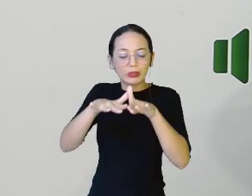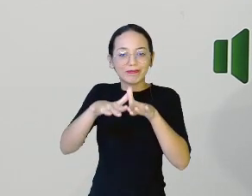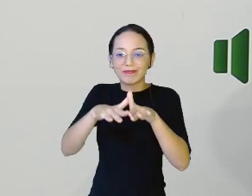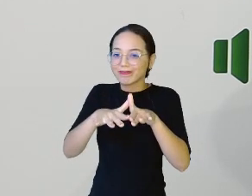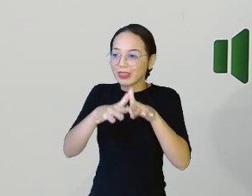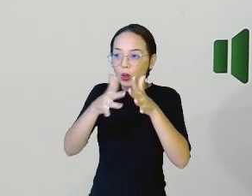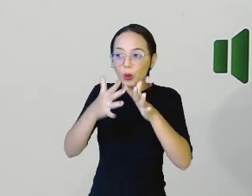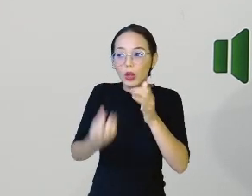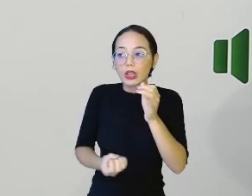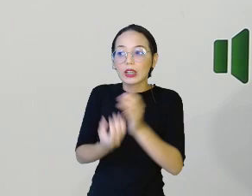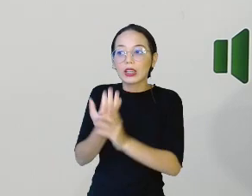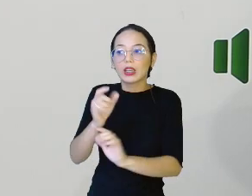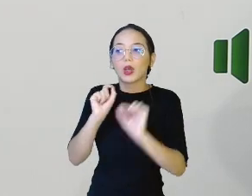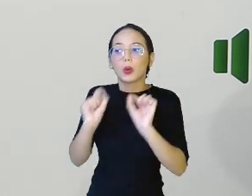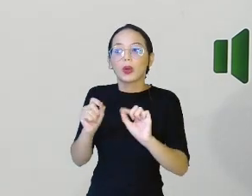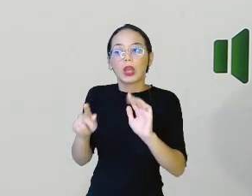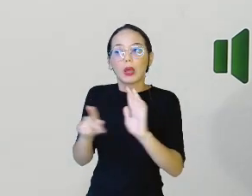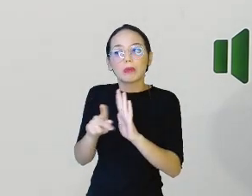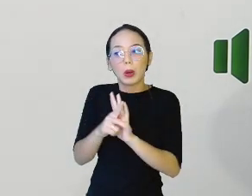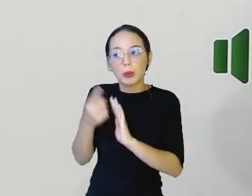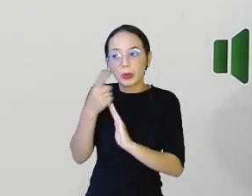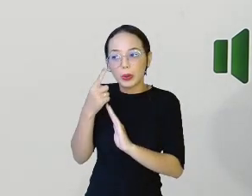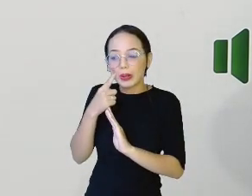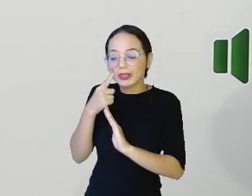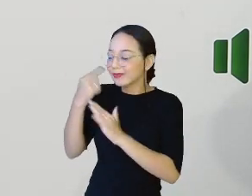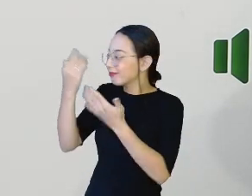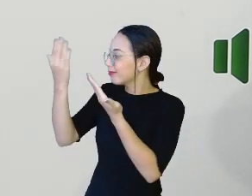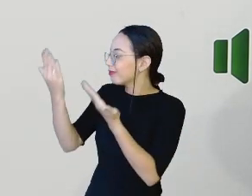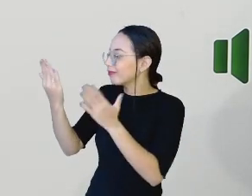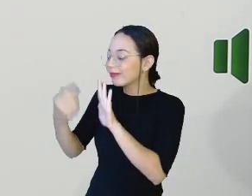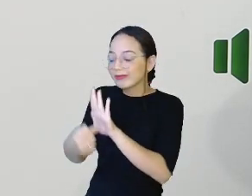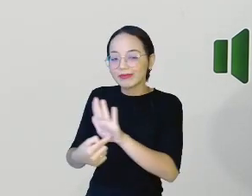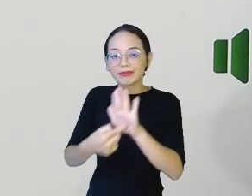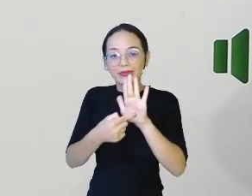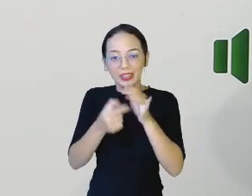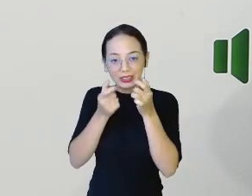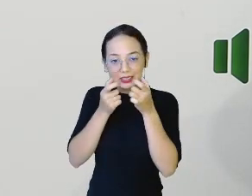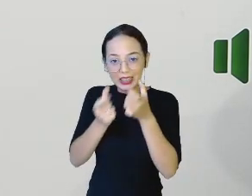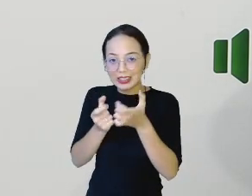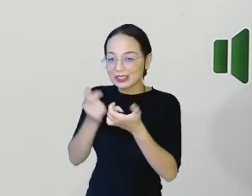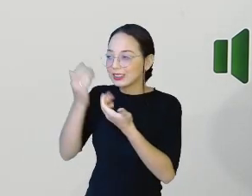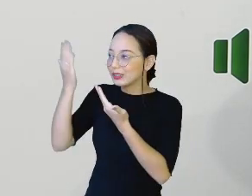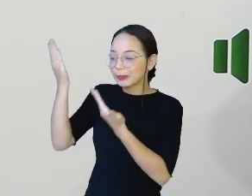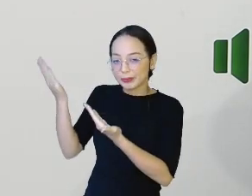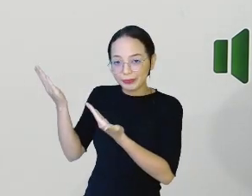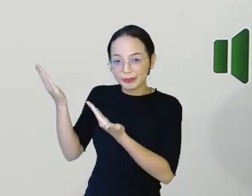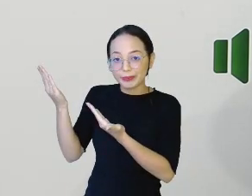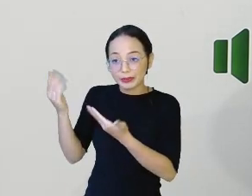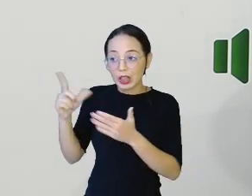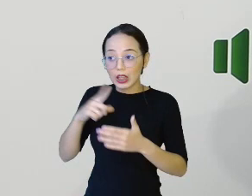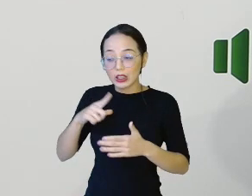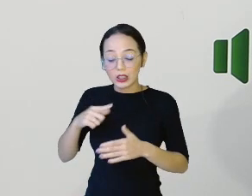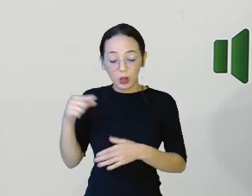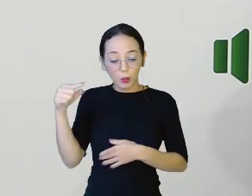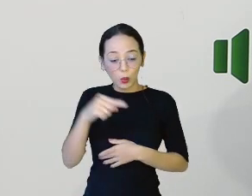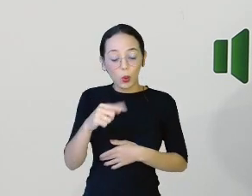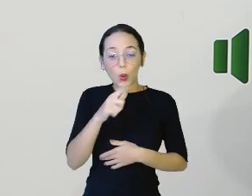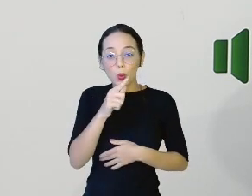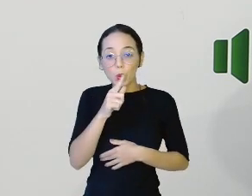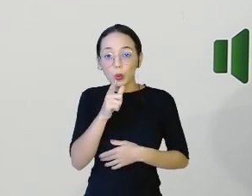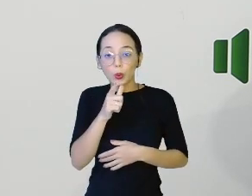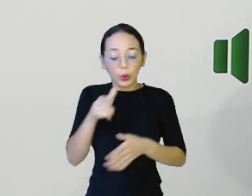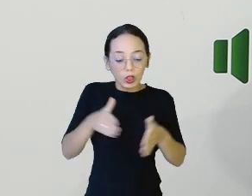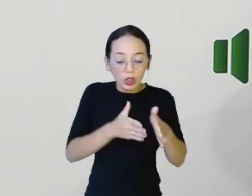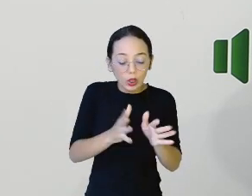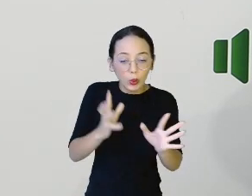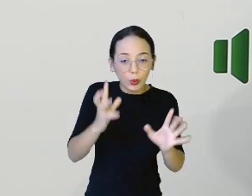formam um fenômeno peculiar. Veja que imagem interessantíssima. De um lado nós temos o Rio Negro